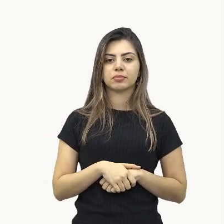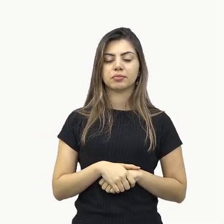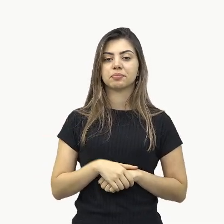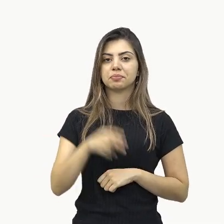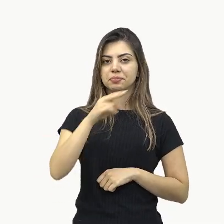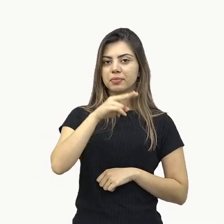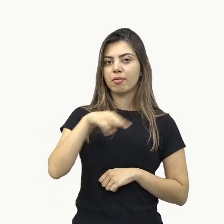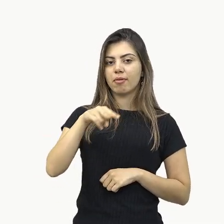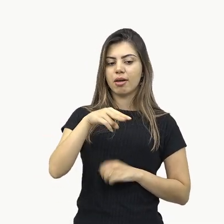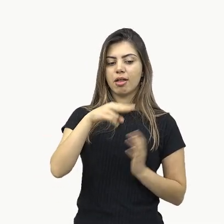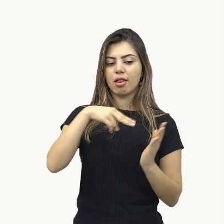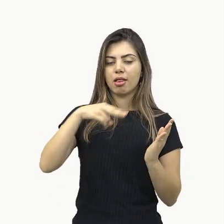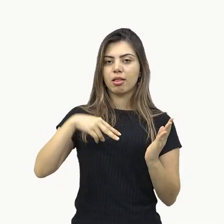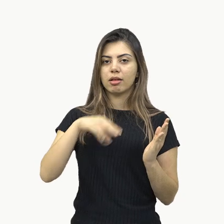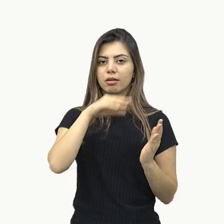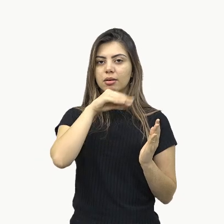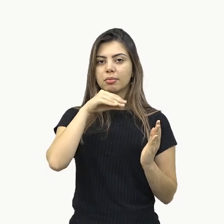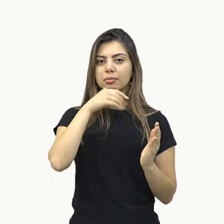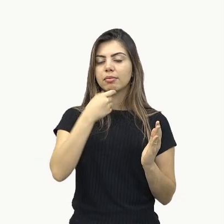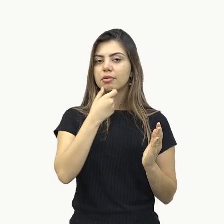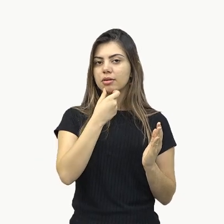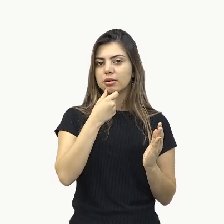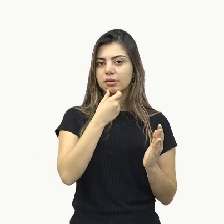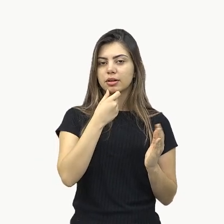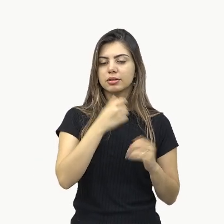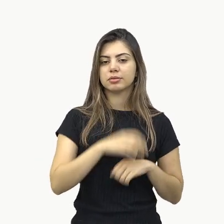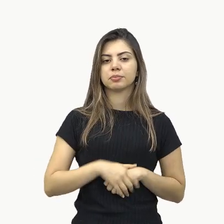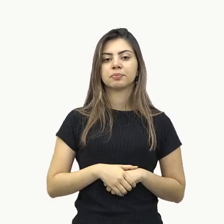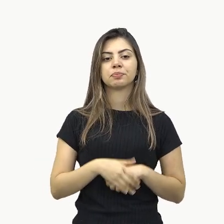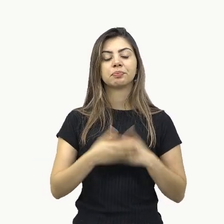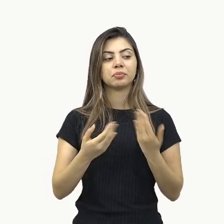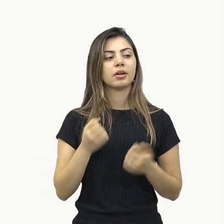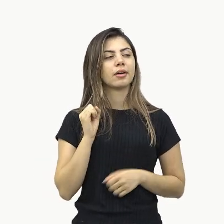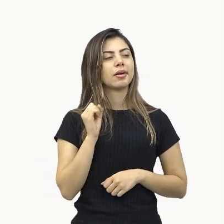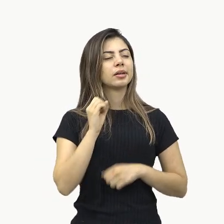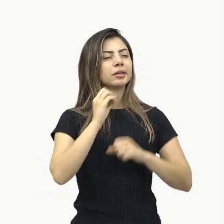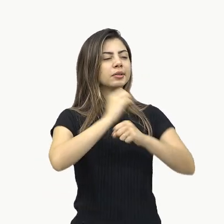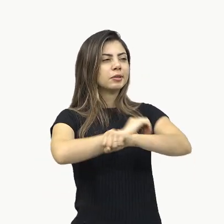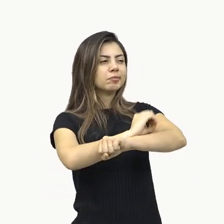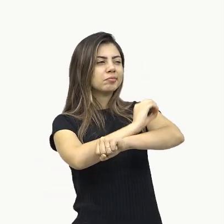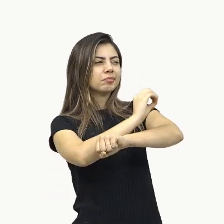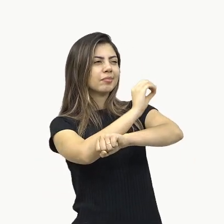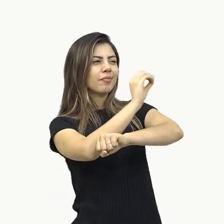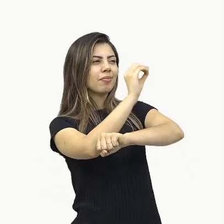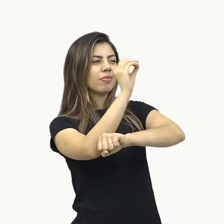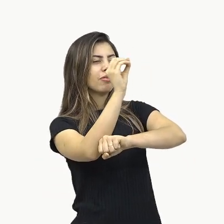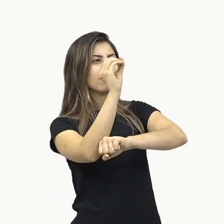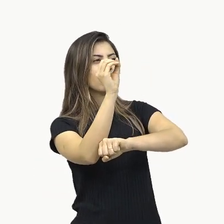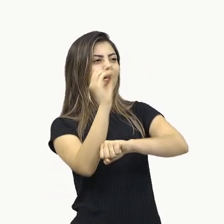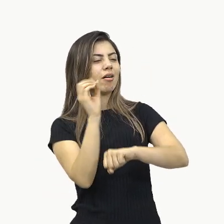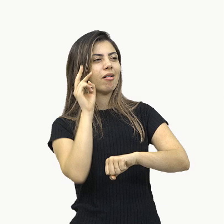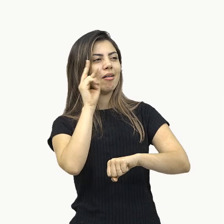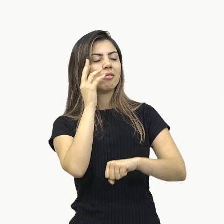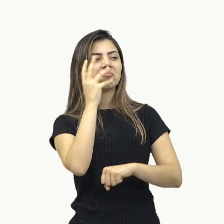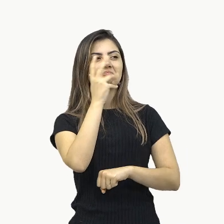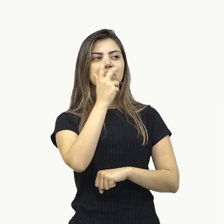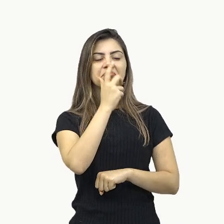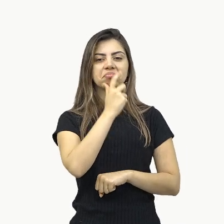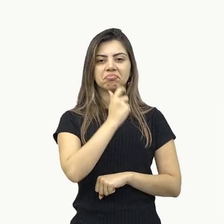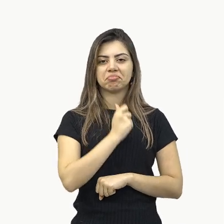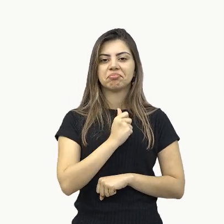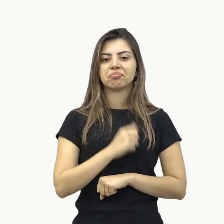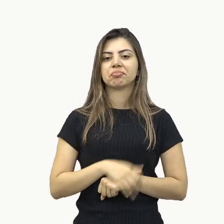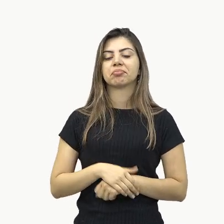Eu vi, então, um lindo nascer do sol. Sun é sol, rise, levantar, né? Então, o ascender, o levantar do